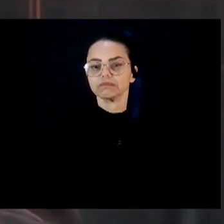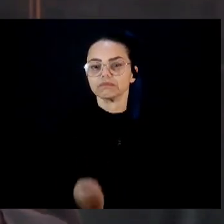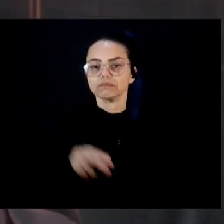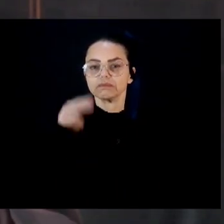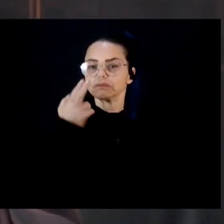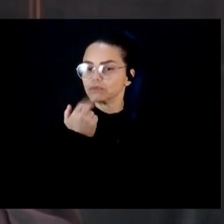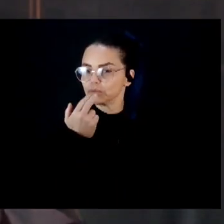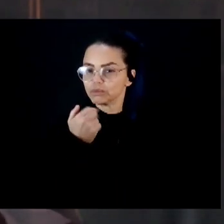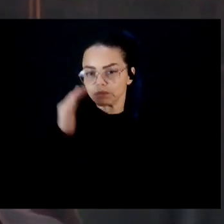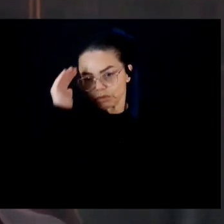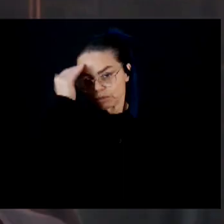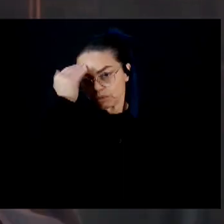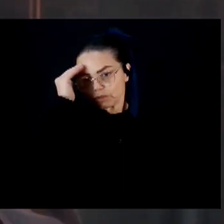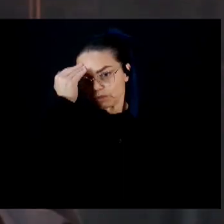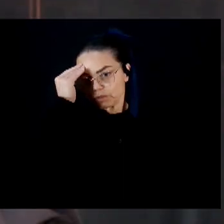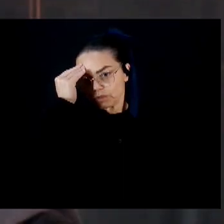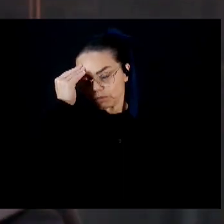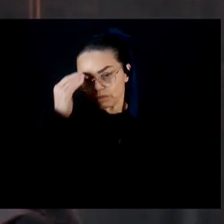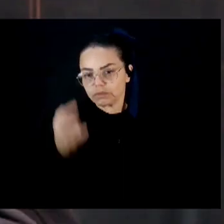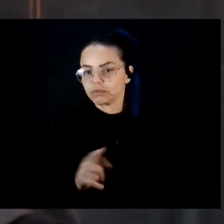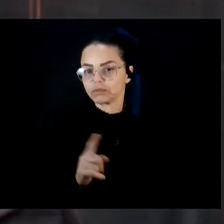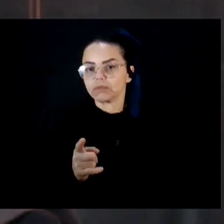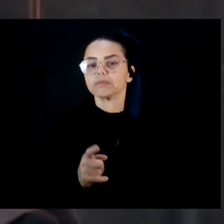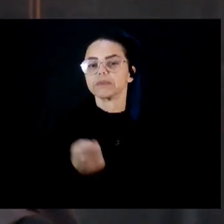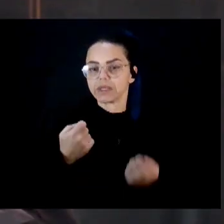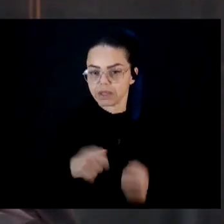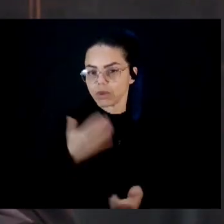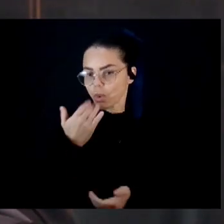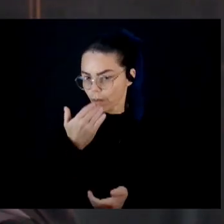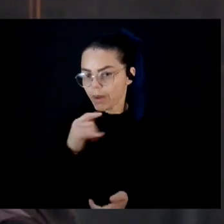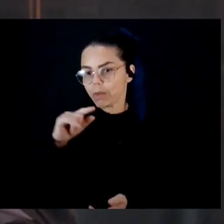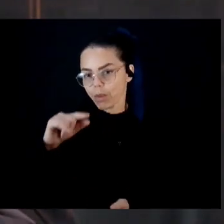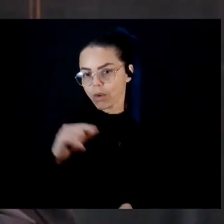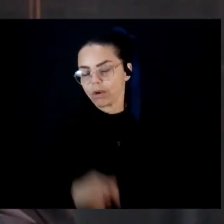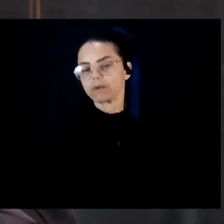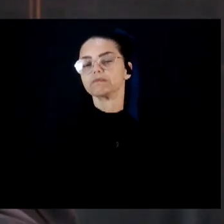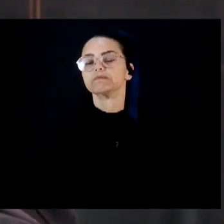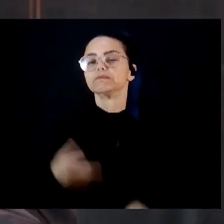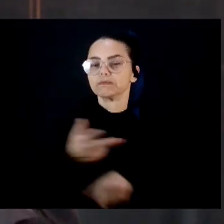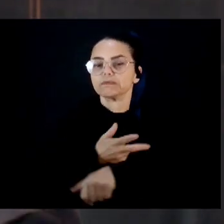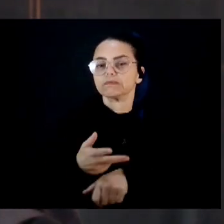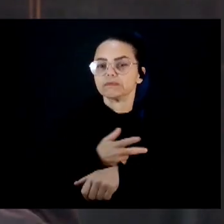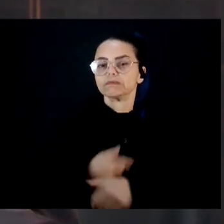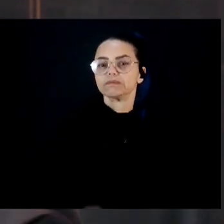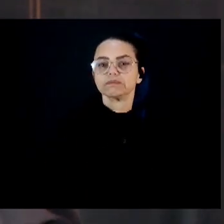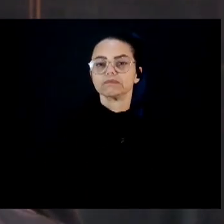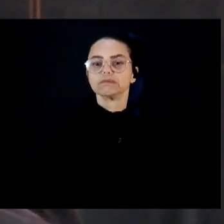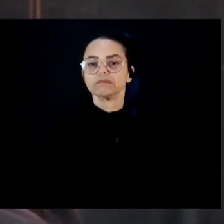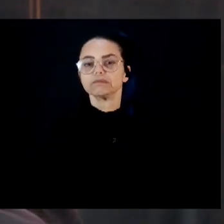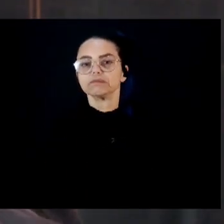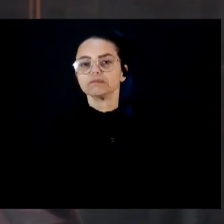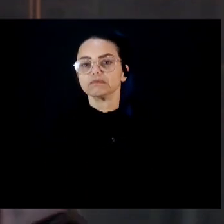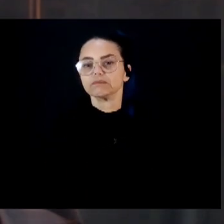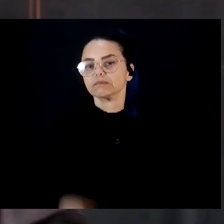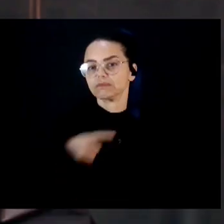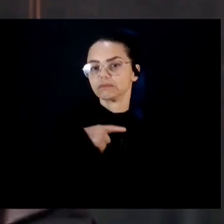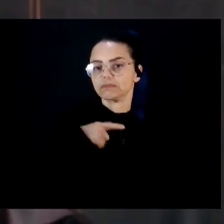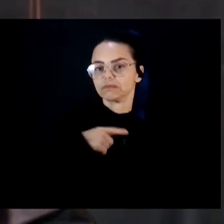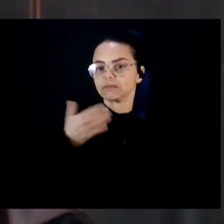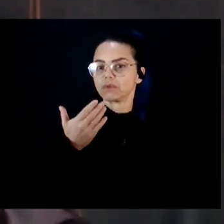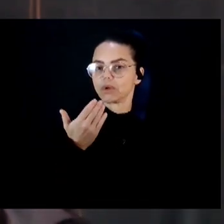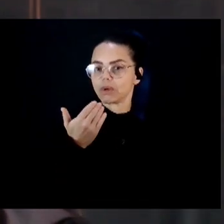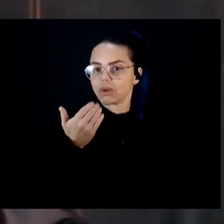que não é para ficar sem comer. Isso. Porque muitas vezes elas buscam ficar, mas doutora, eu estou tendo fome. Eu falo, fome